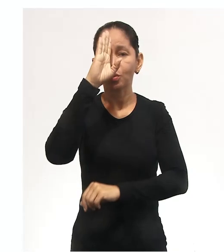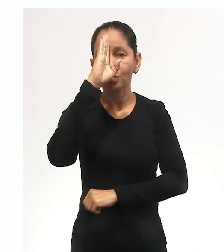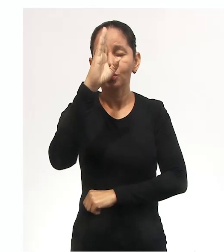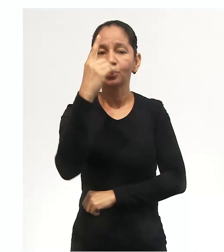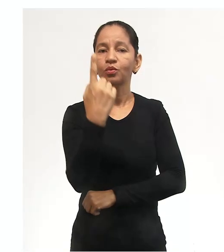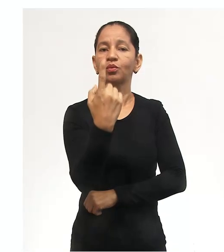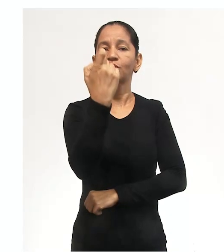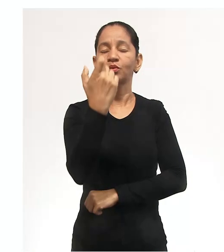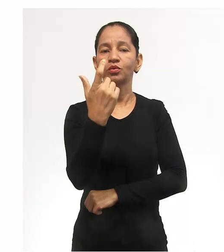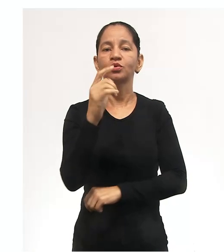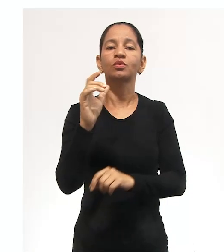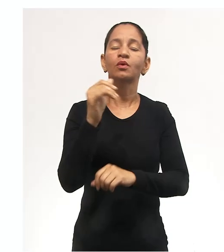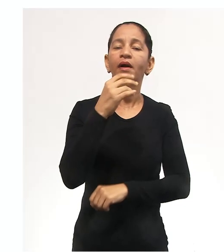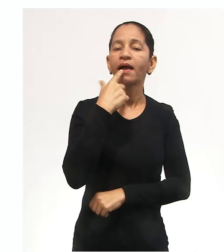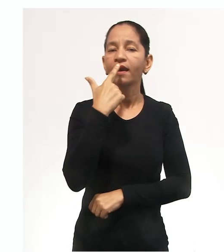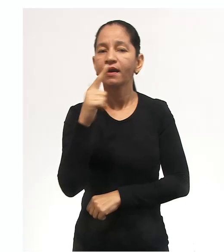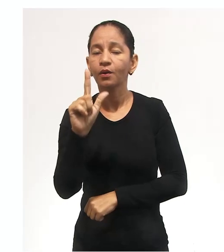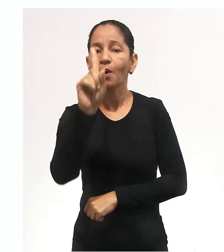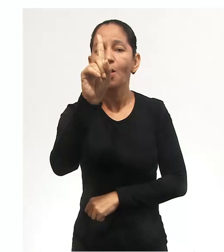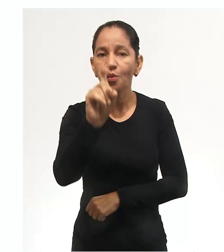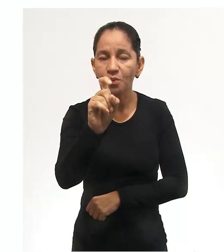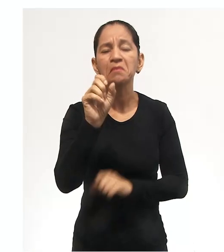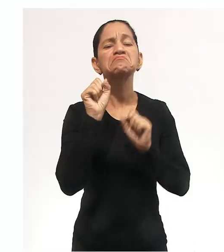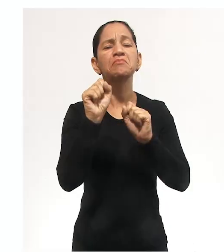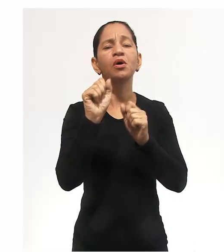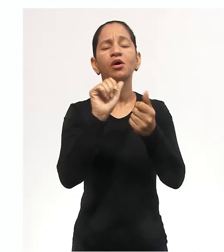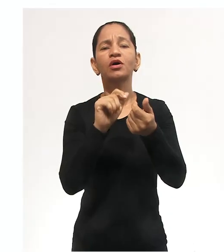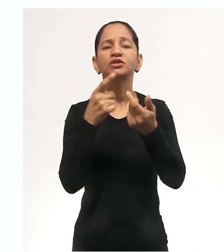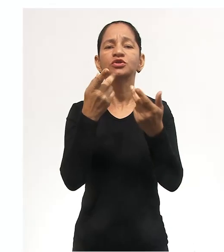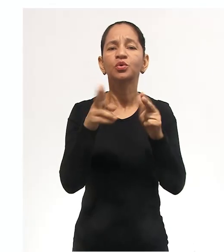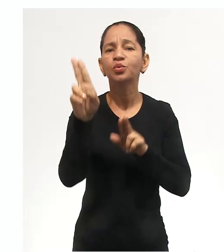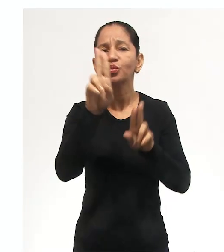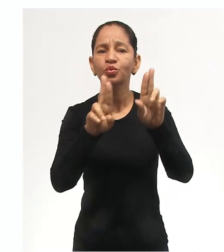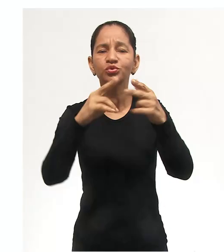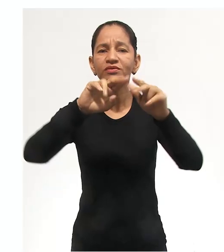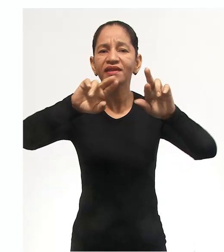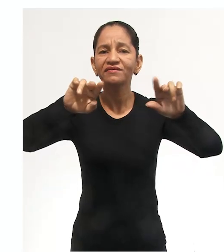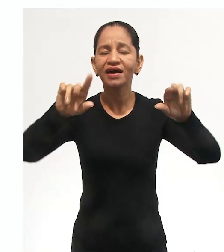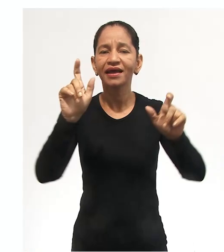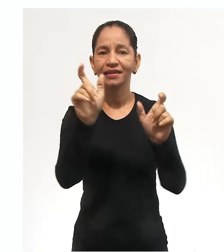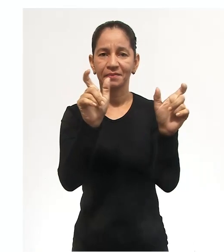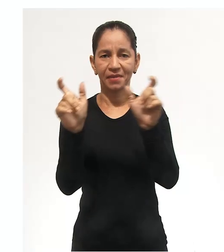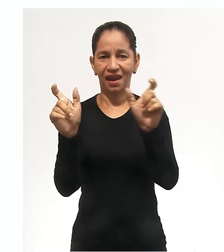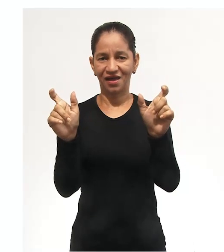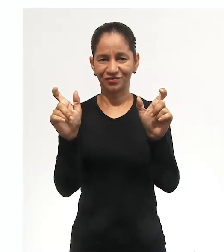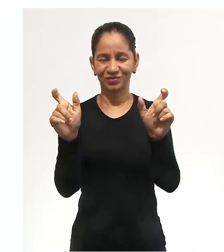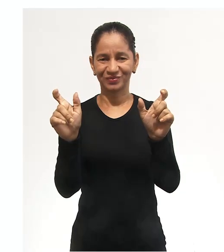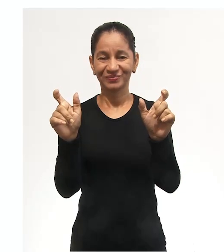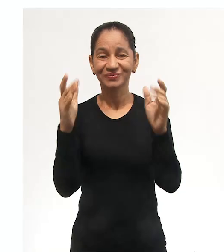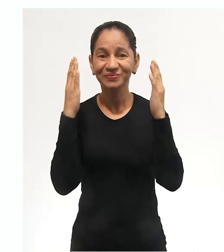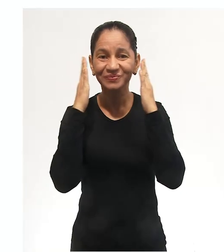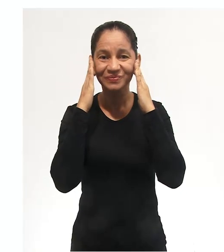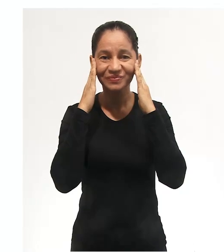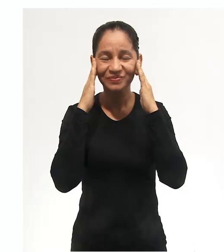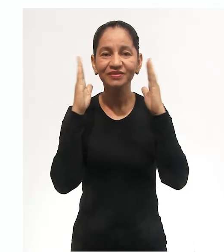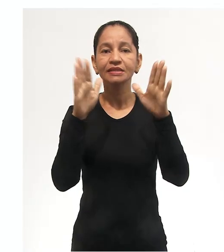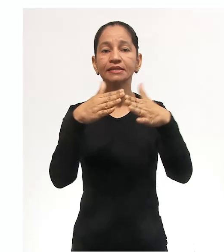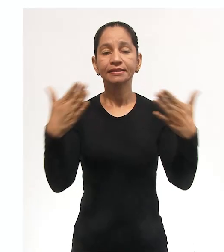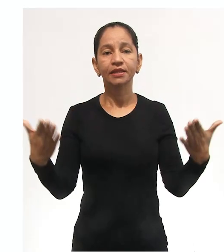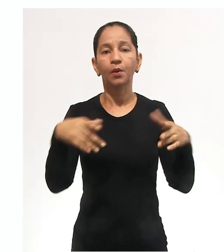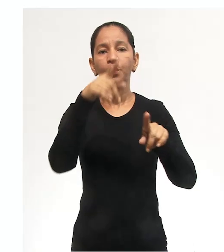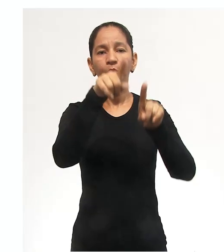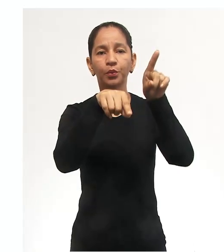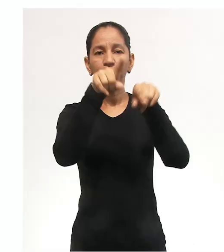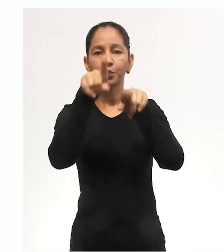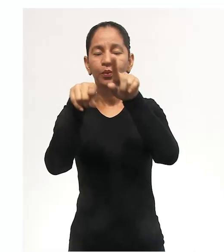língua pode sofrer alterações através do uso dos seus falantes, tá bom? Essas variações são capazes de